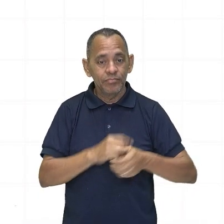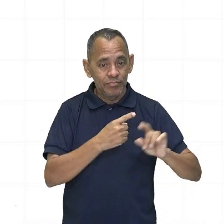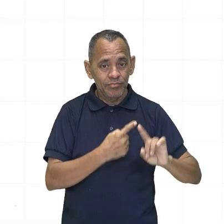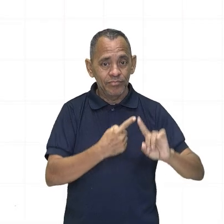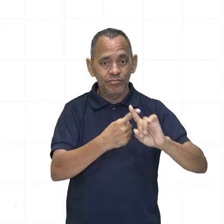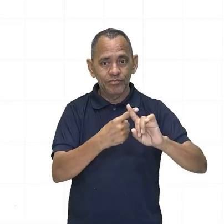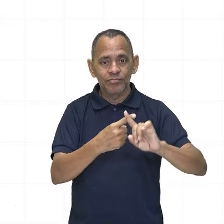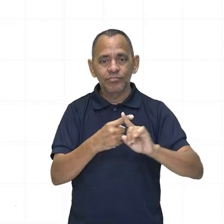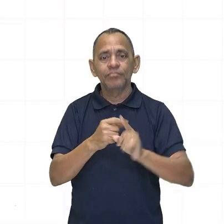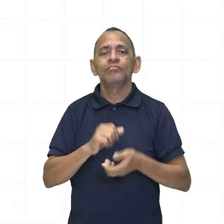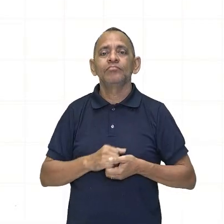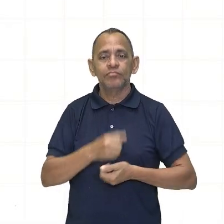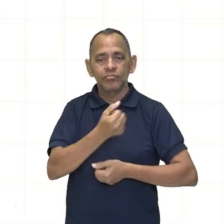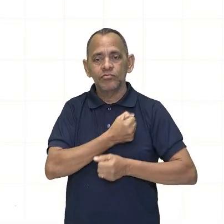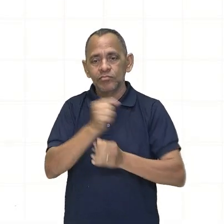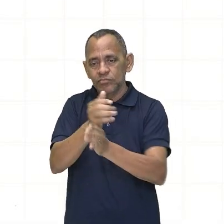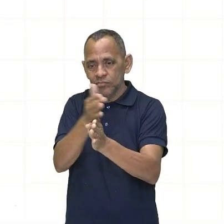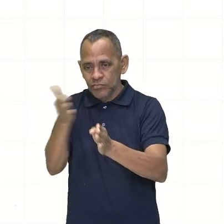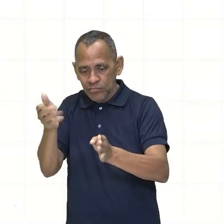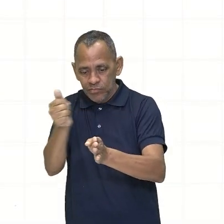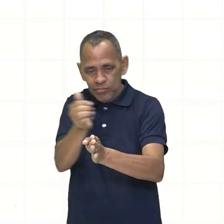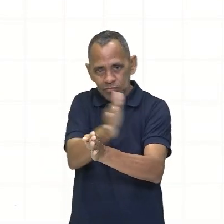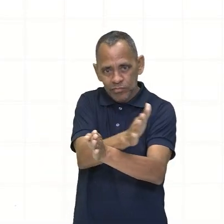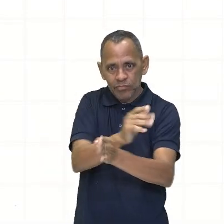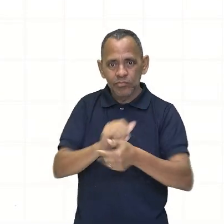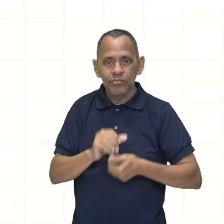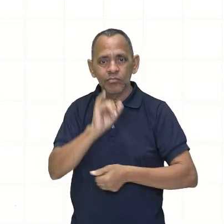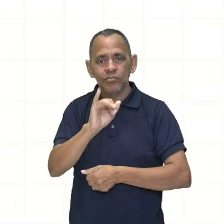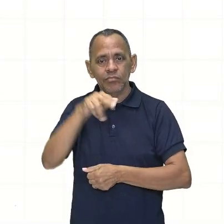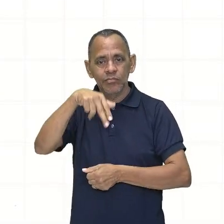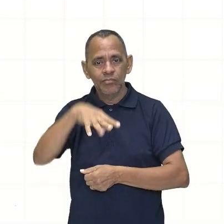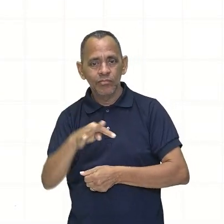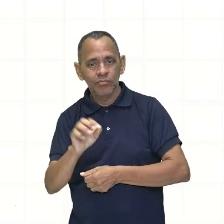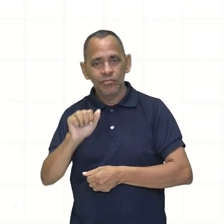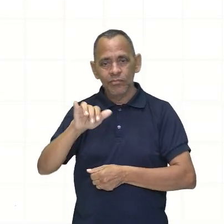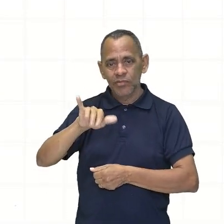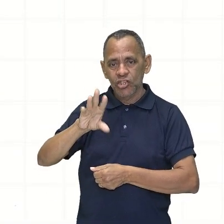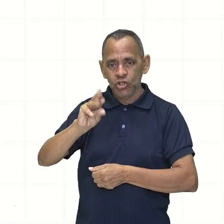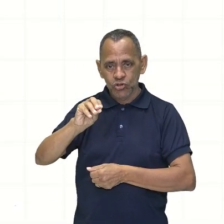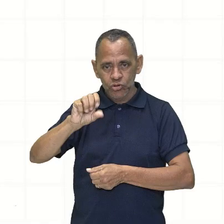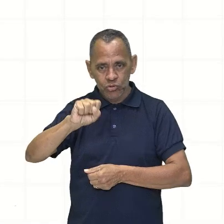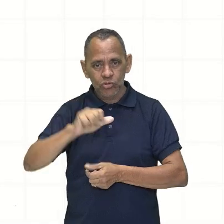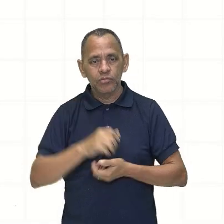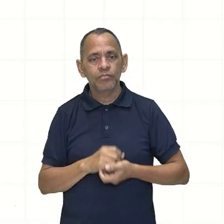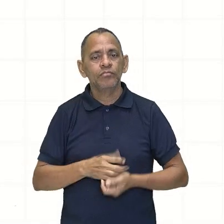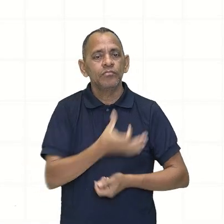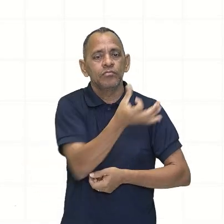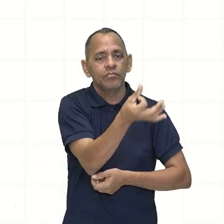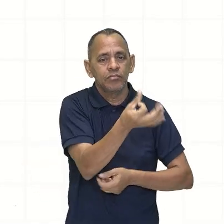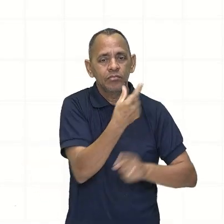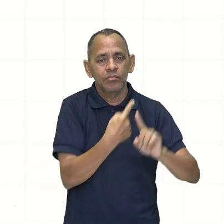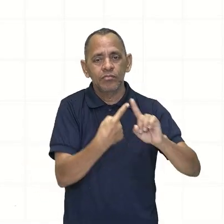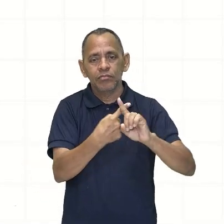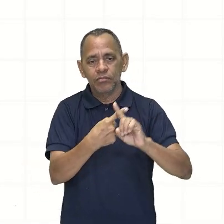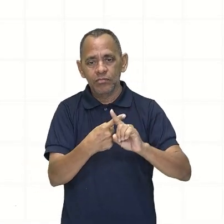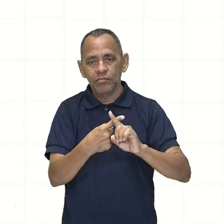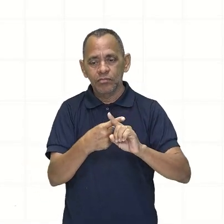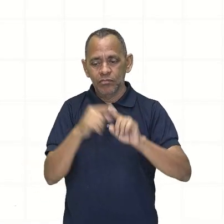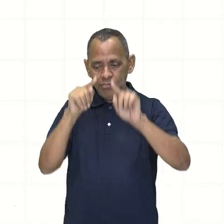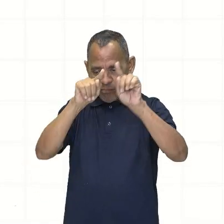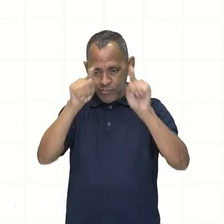Multiplicação de números inteiros. Observe que 6 vezes